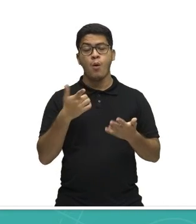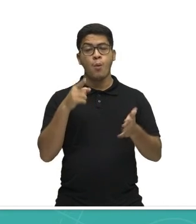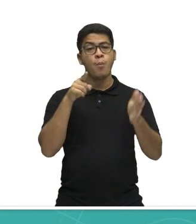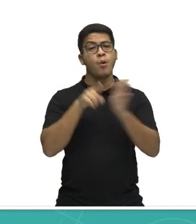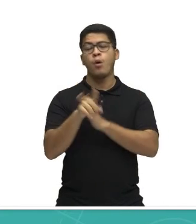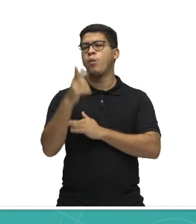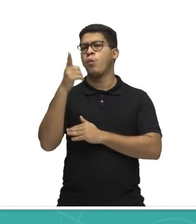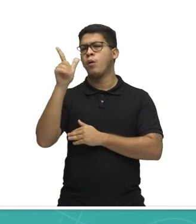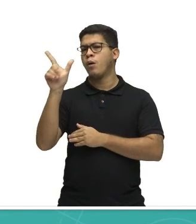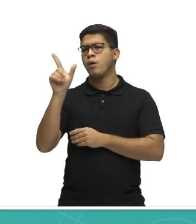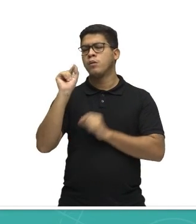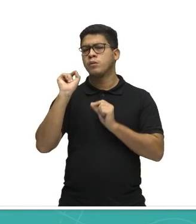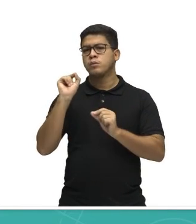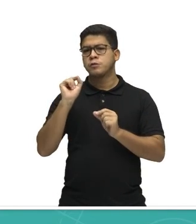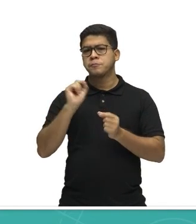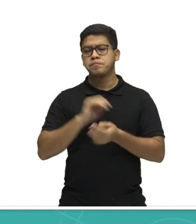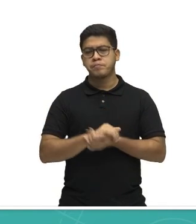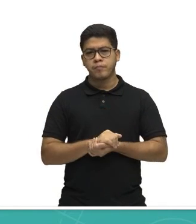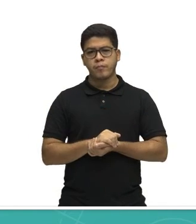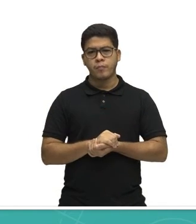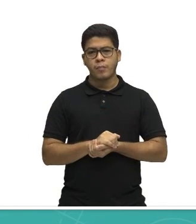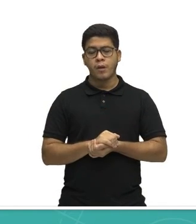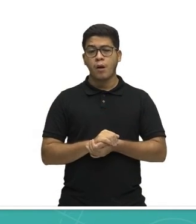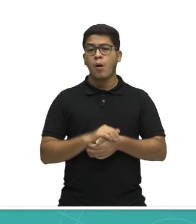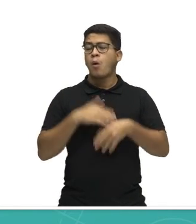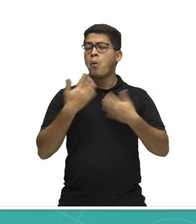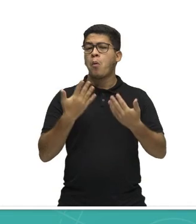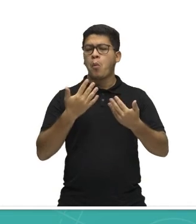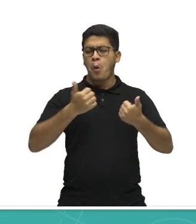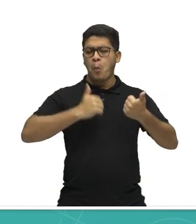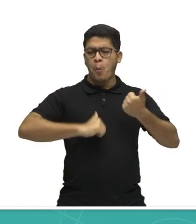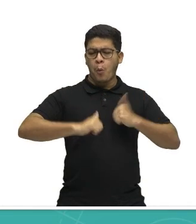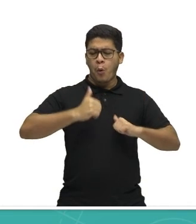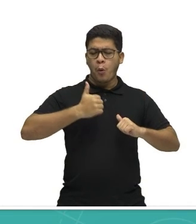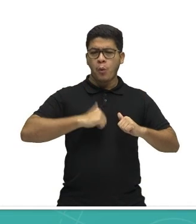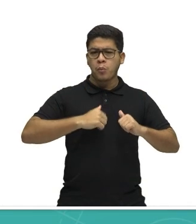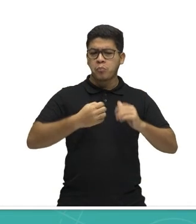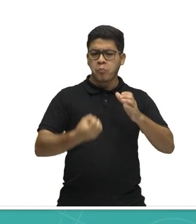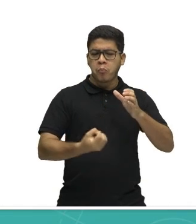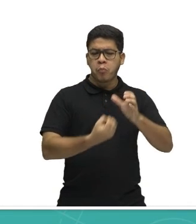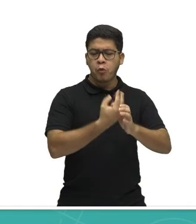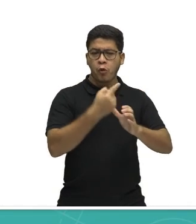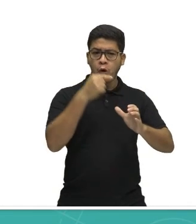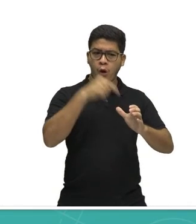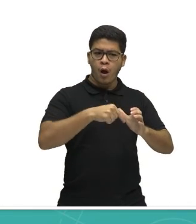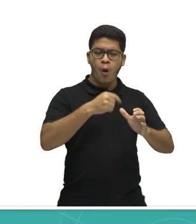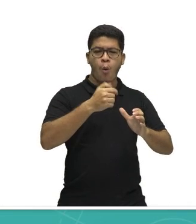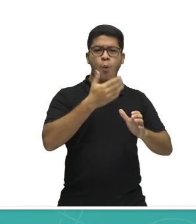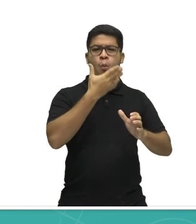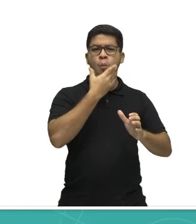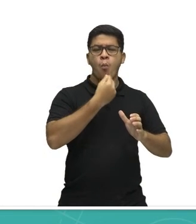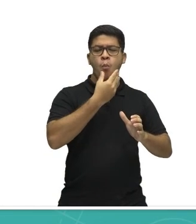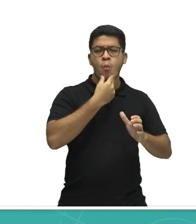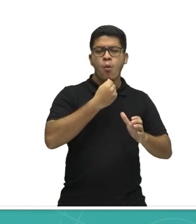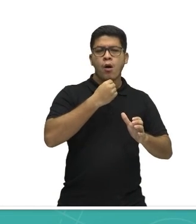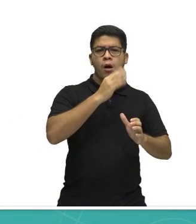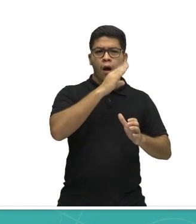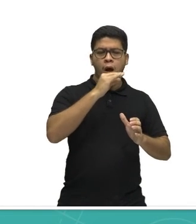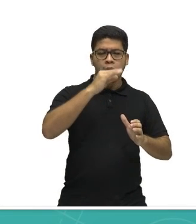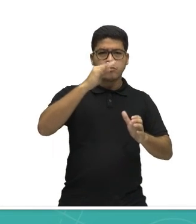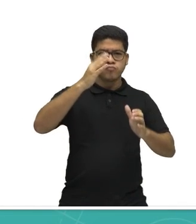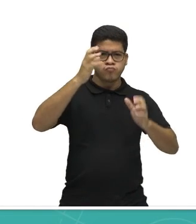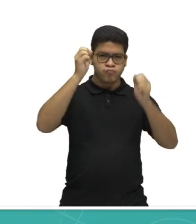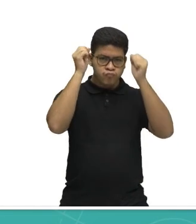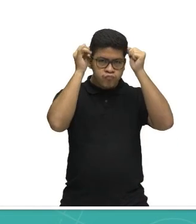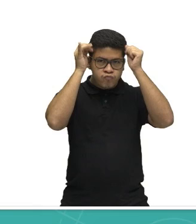1, que a gente pergunta: que personagem é esse? Surge na forma de um menino de cabelo vermelho e com os pés virados